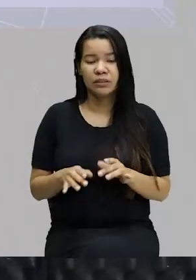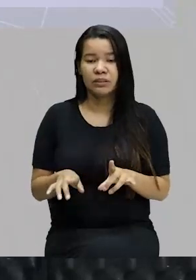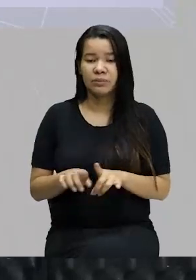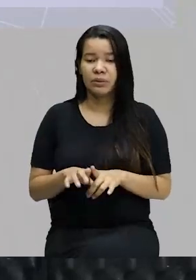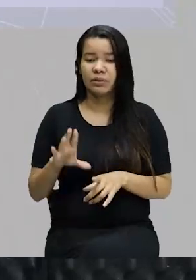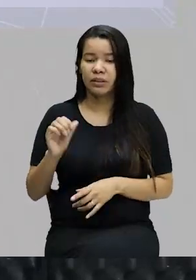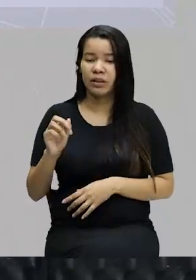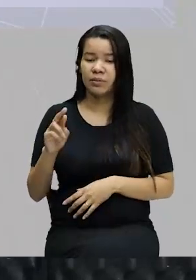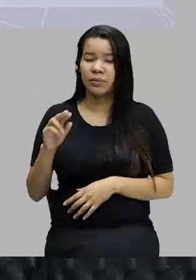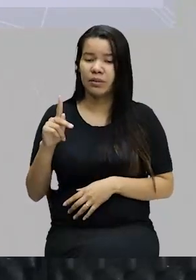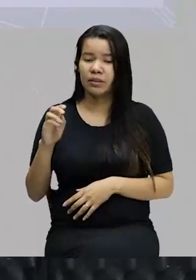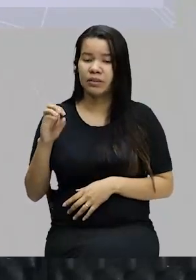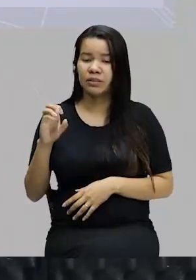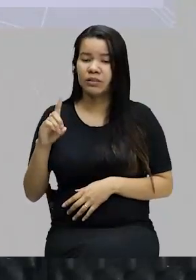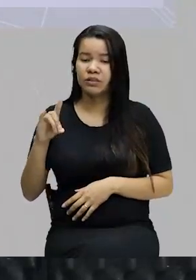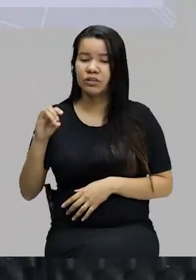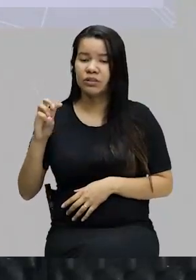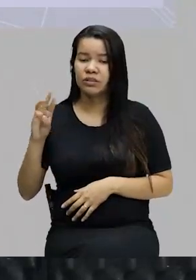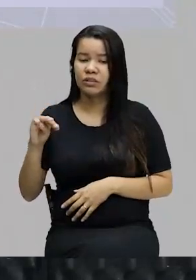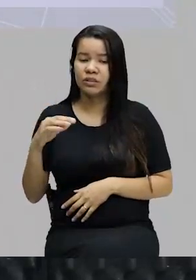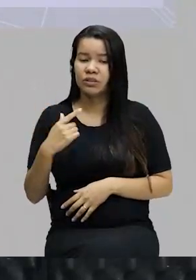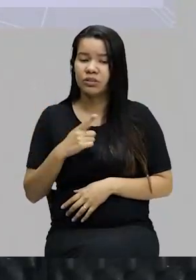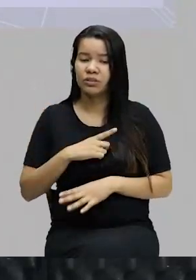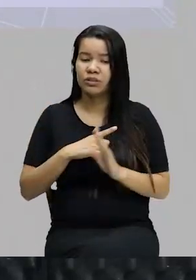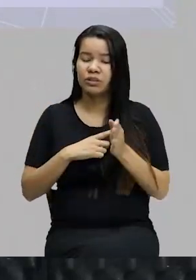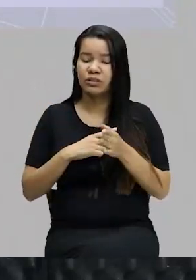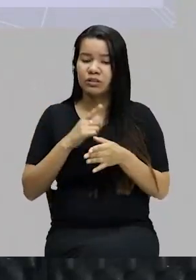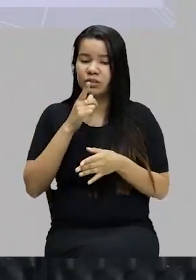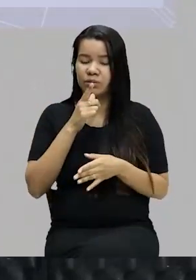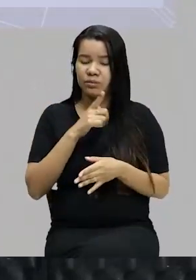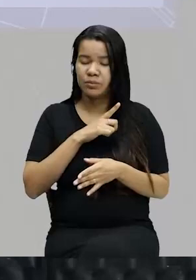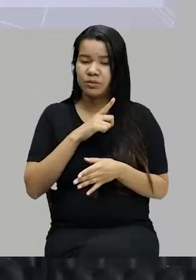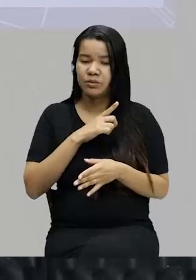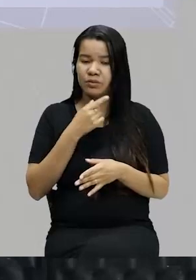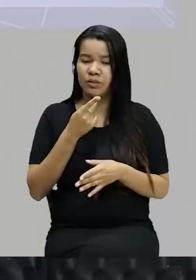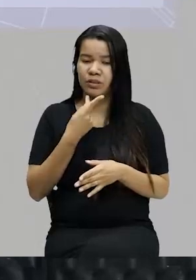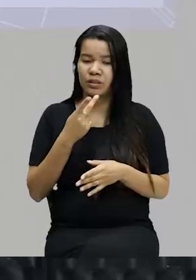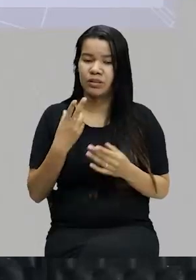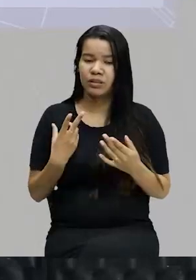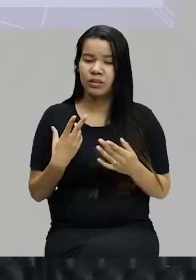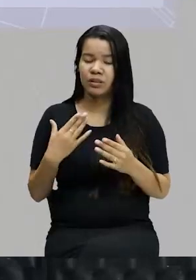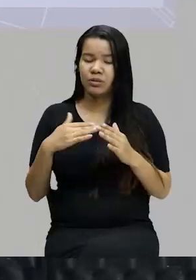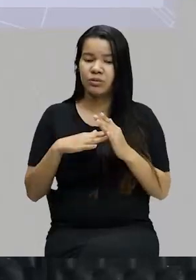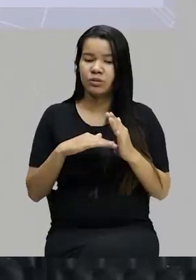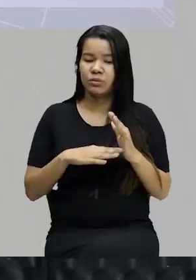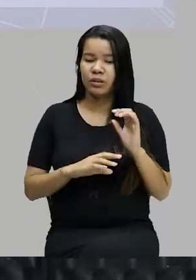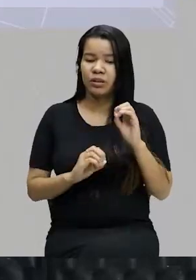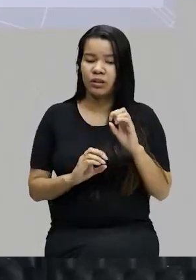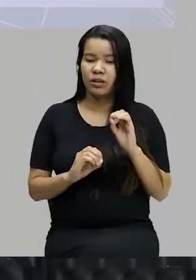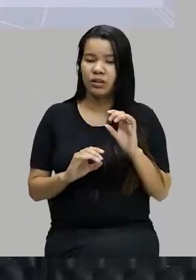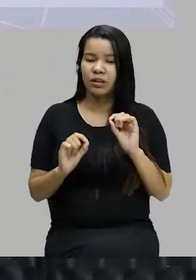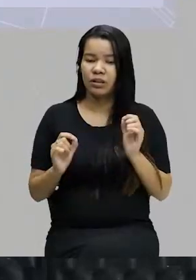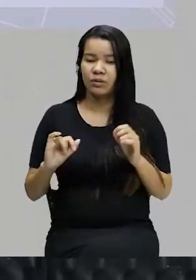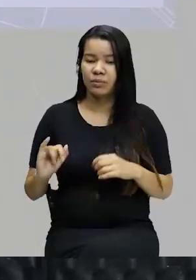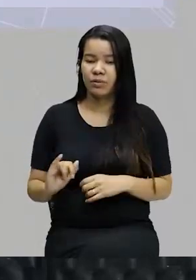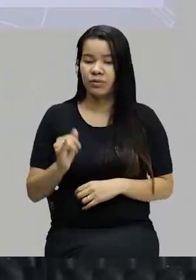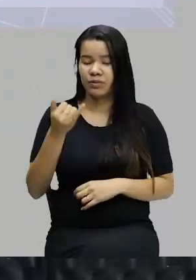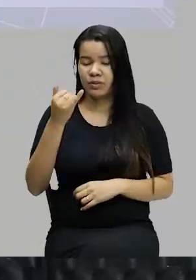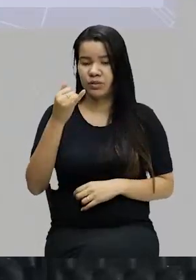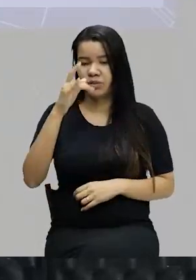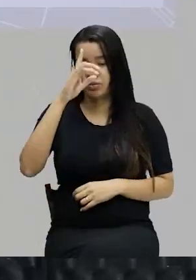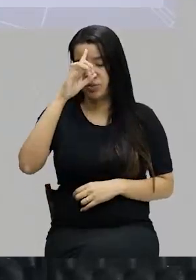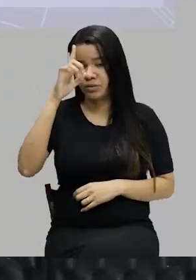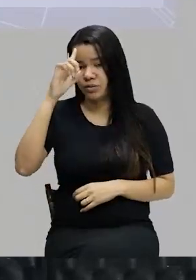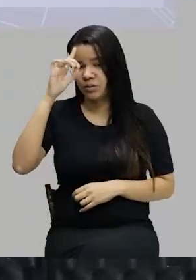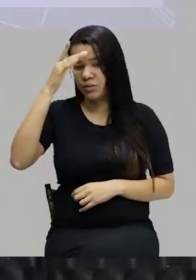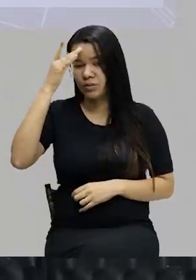aproveite o dia, porque a vida ela é muito passageira, né? Ela acaba sendo muito efêmera, então aproveite ao máximo o dia. Então, quem